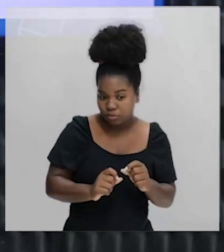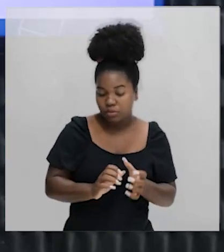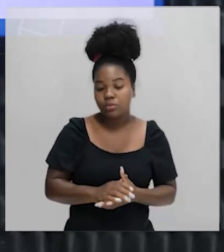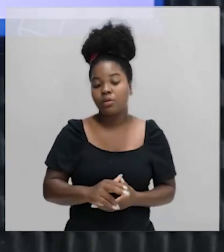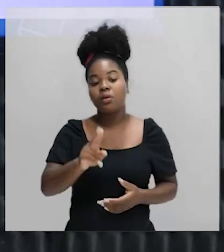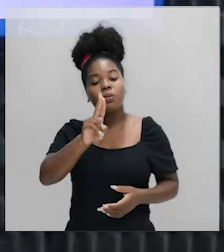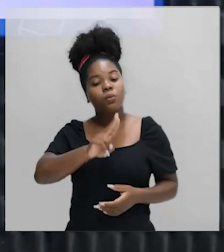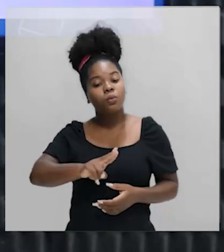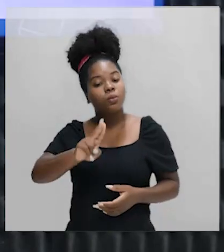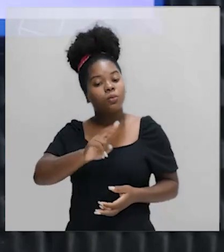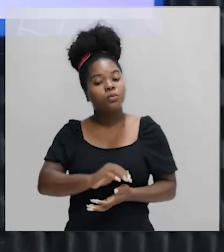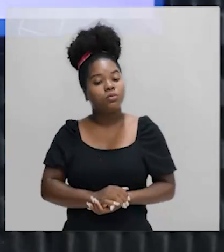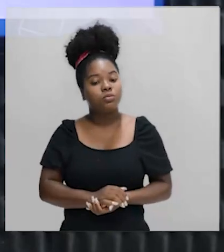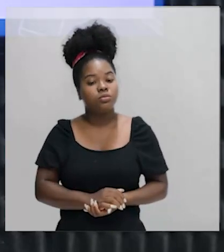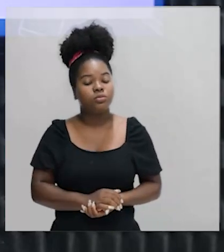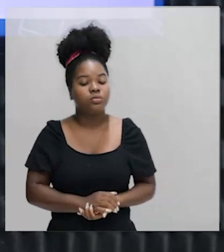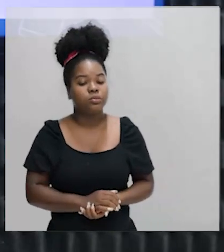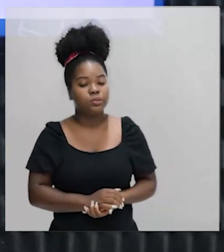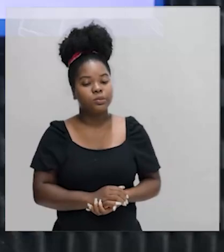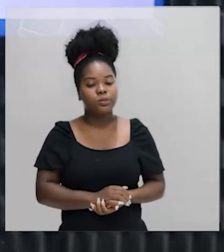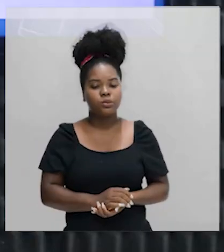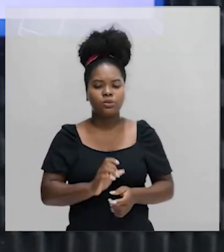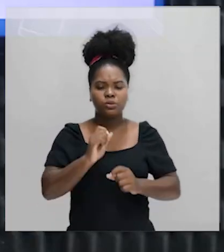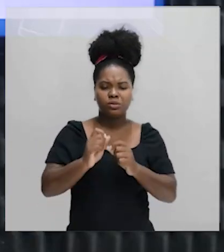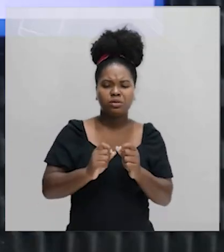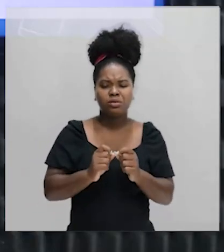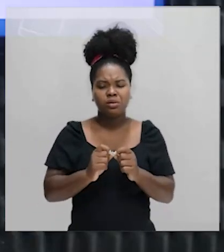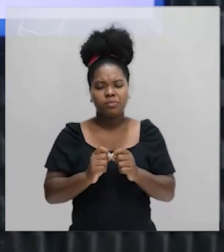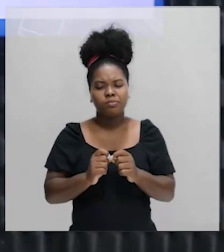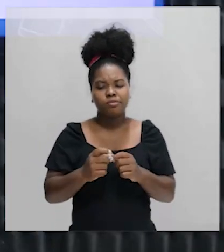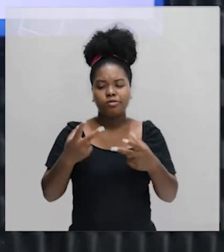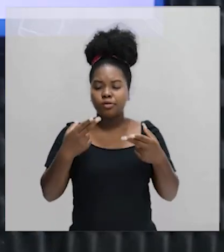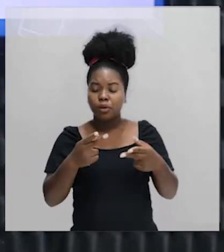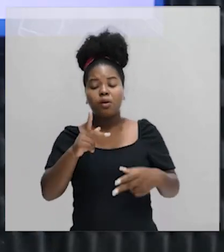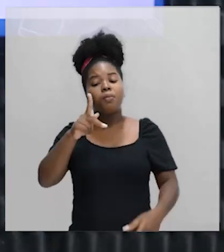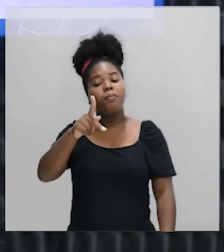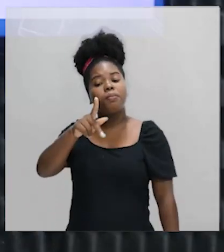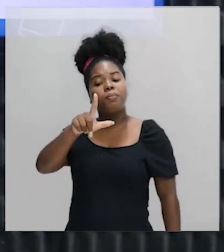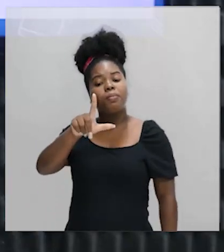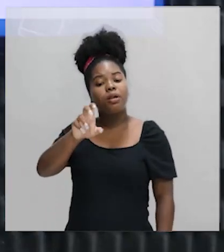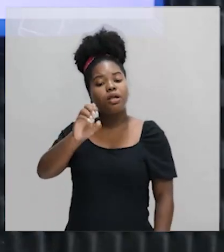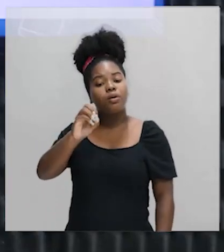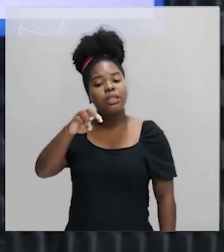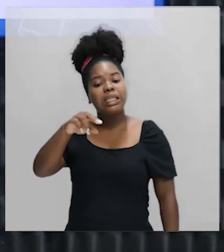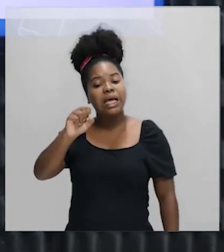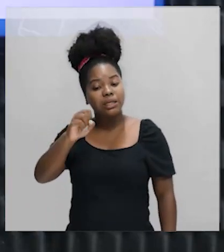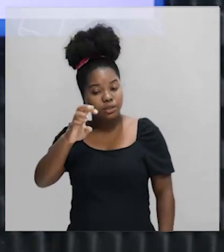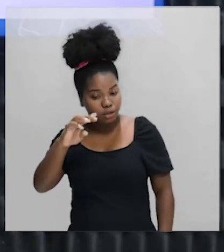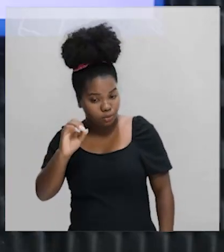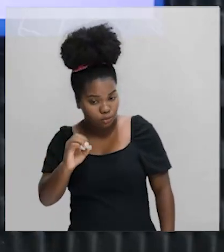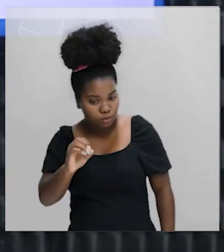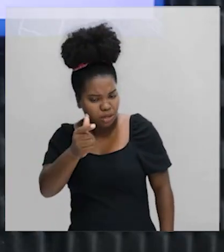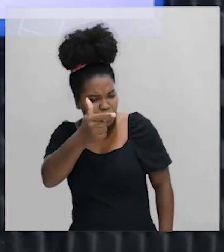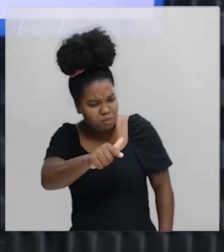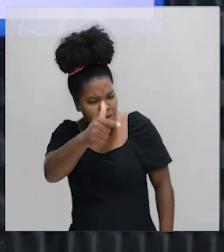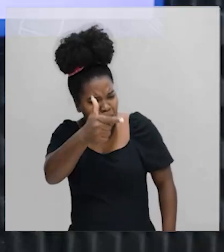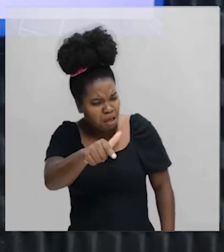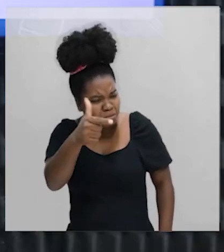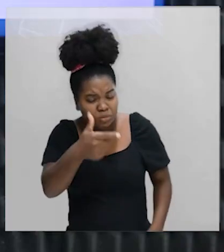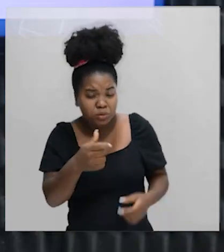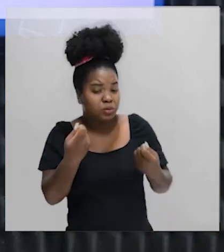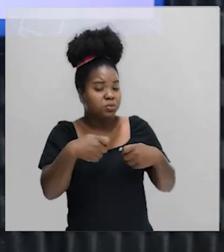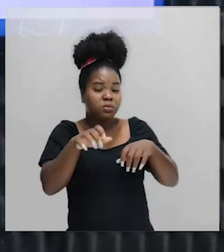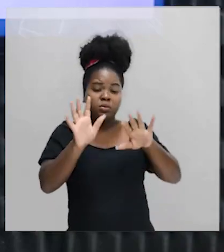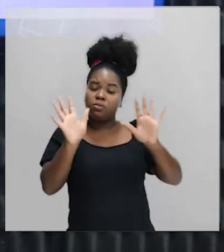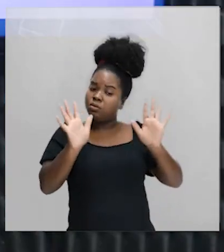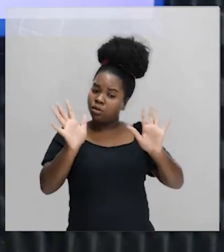uso, né, de uma maneira viciosa, assim como nós temos o pleonasmo. O que é o pleonasmo? É uma repetição desnecessária, né,